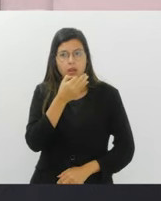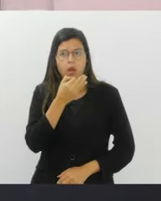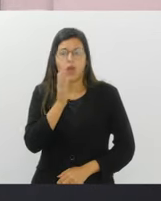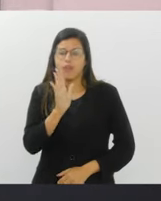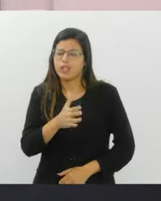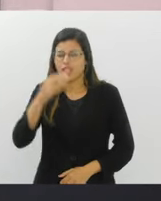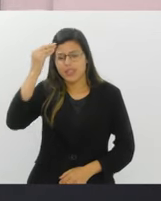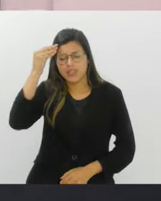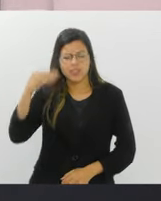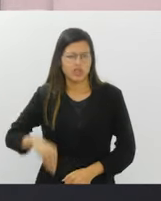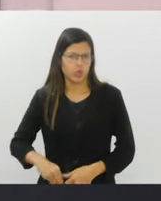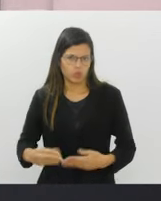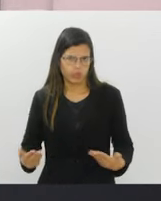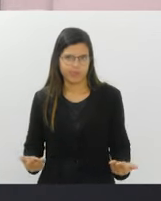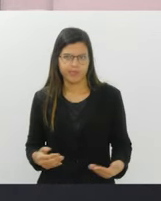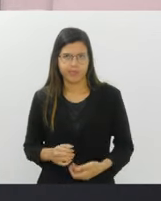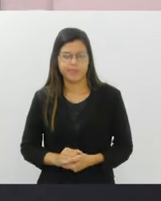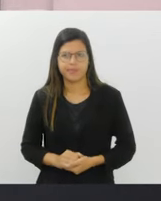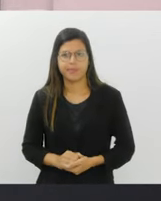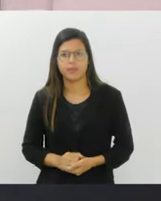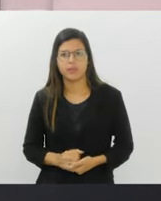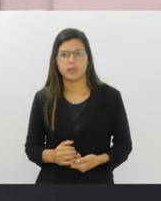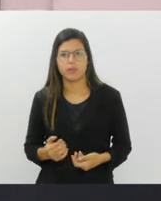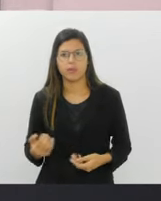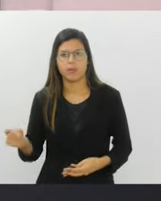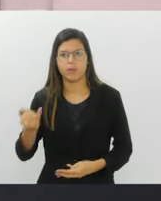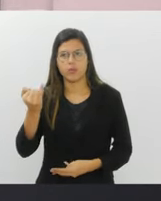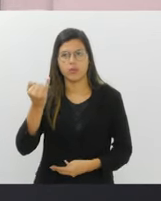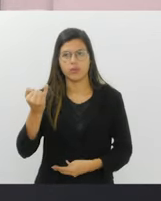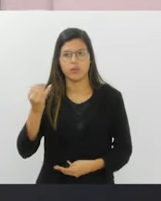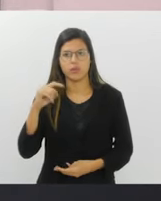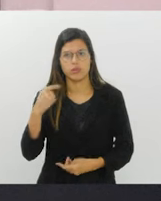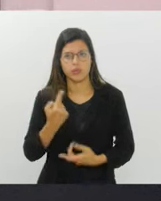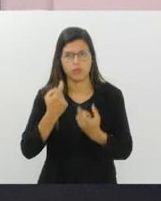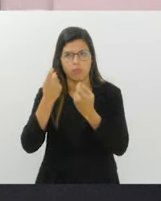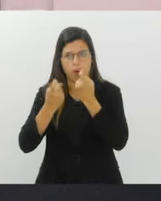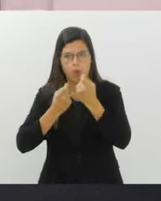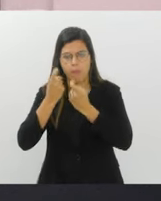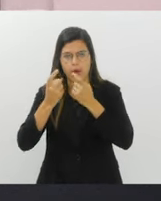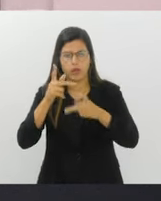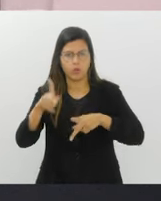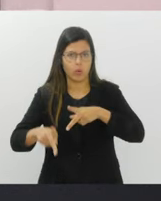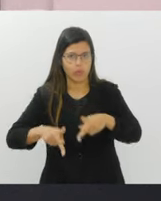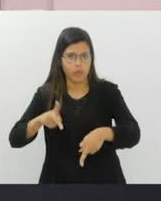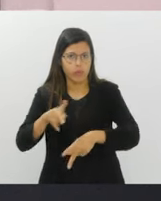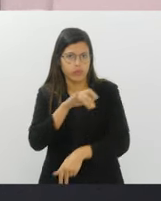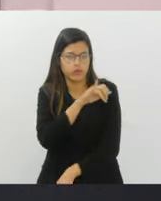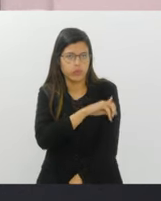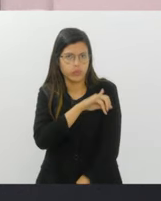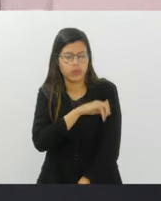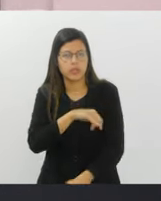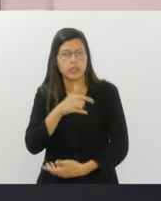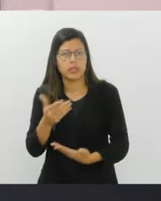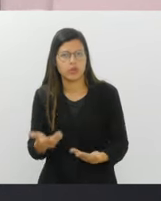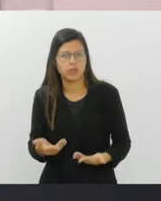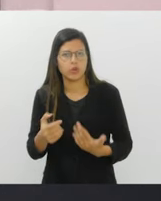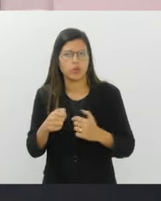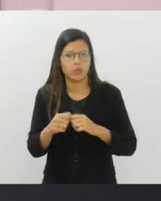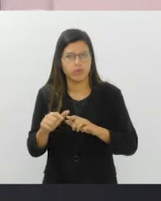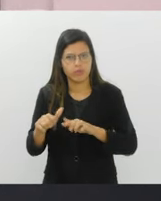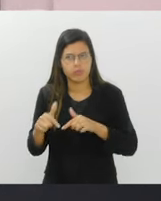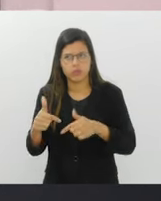toalha. Então, é importante que a gente, que é preocupado com a população do Estado do Rio, com a prestação do serviço, que não vem